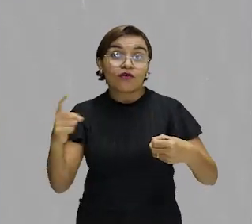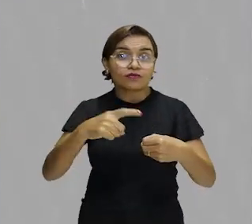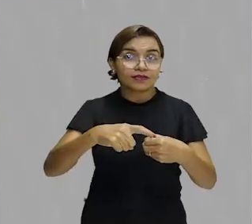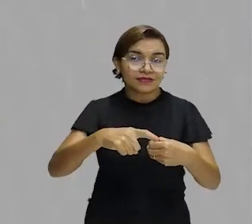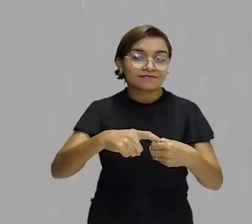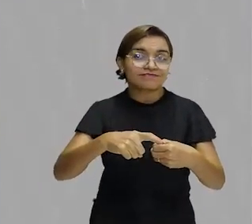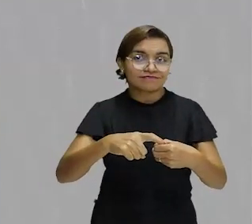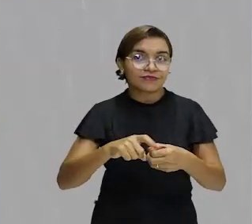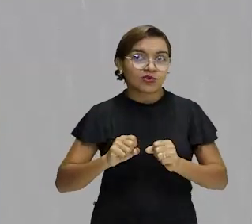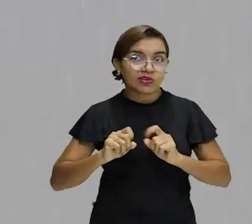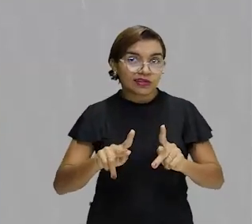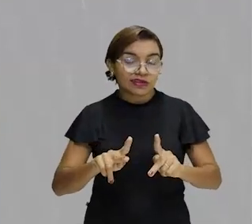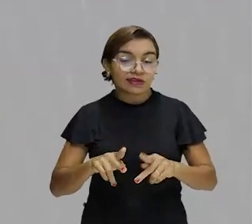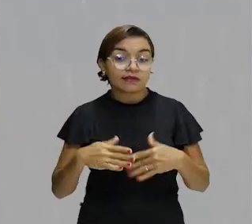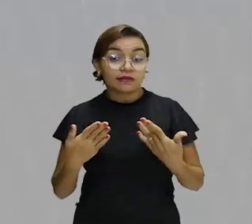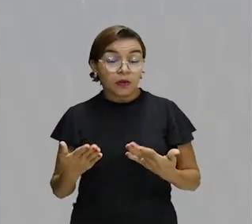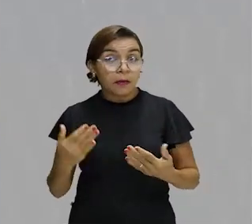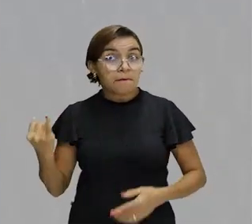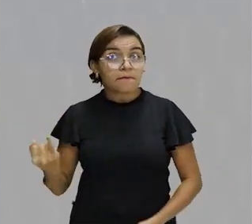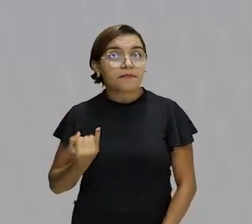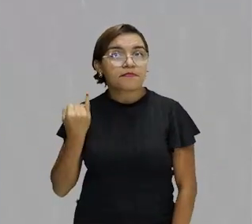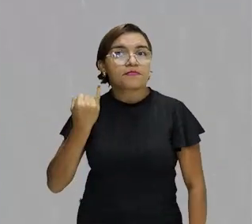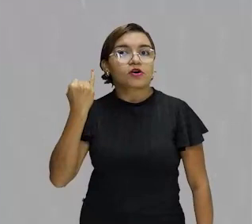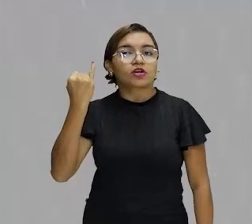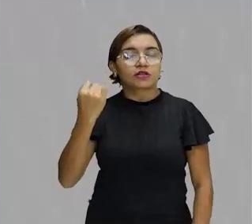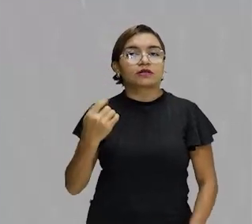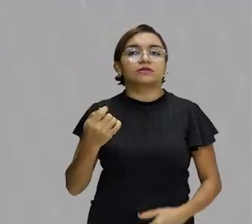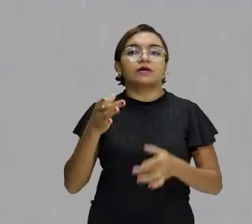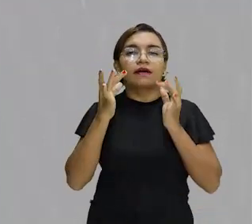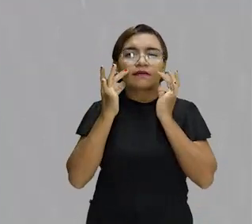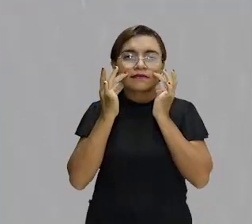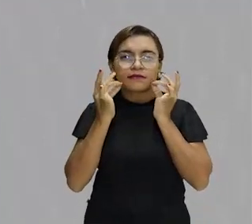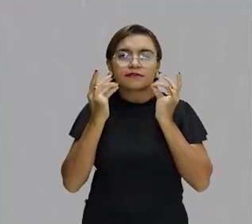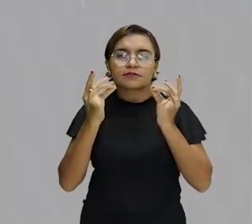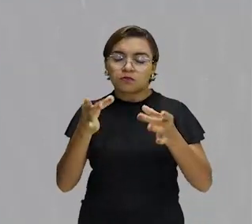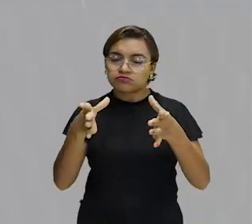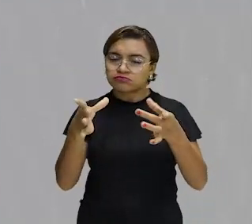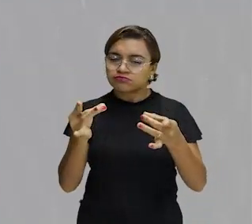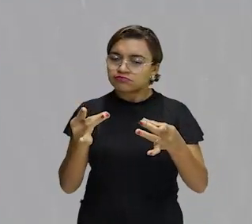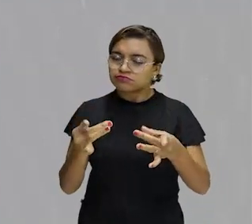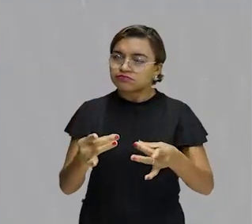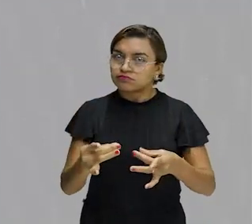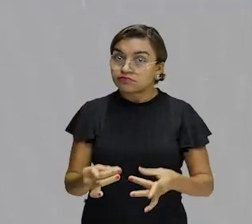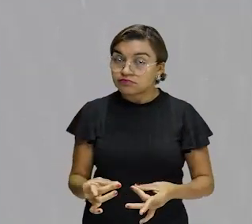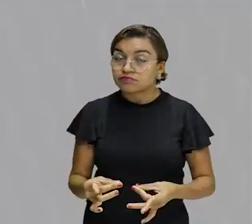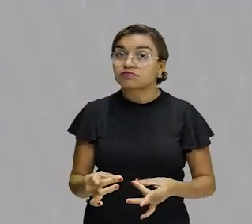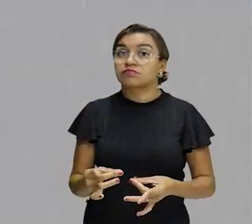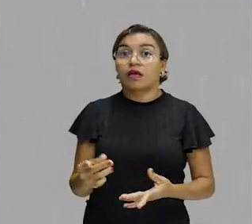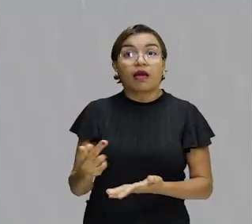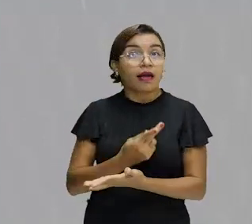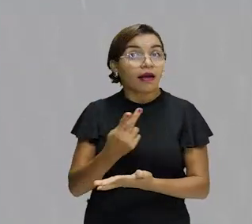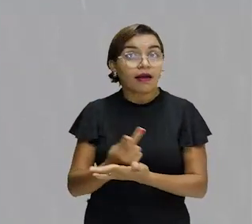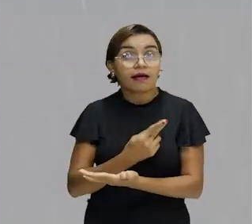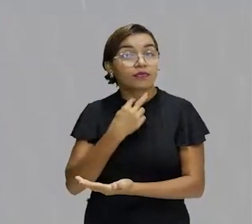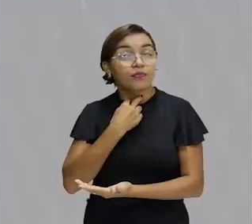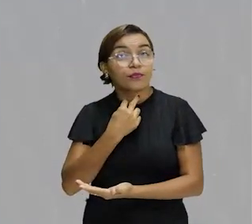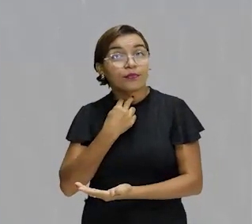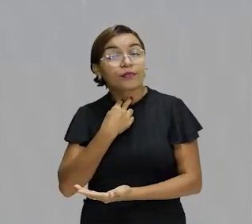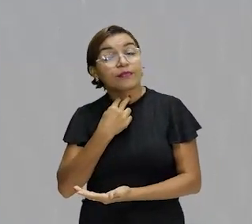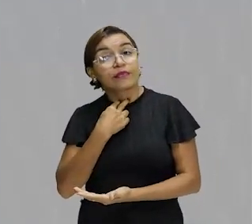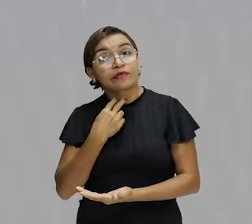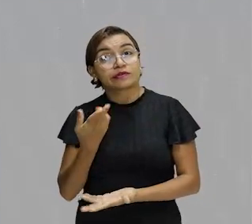tem todo um cálculo por trás que justifica a afirmação de se tratar de funções inversas. Isso